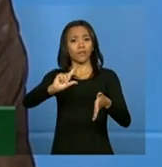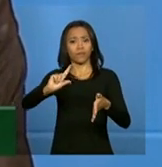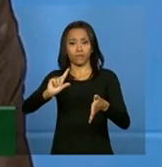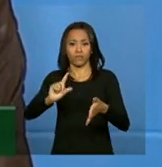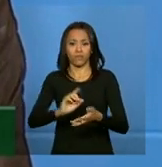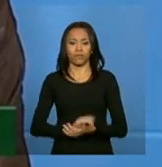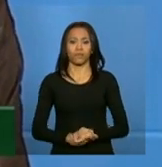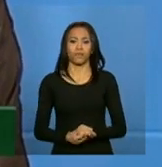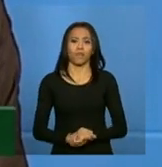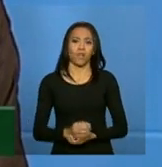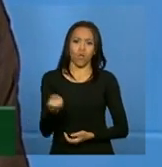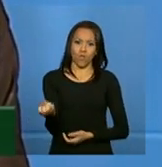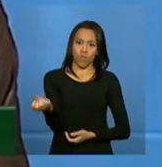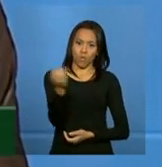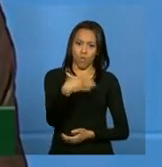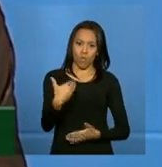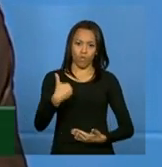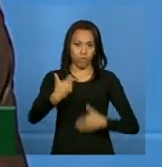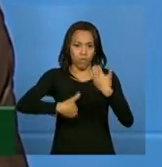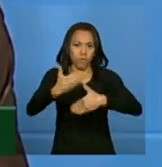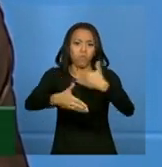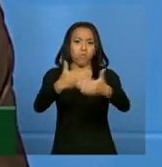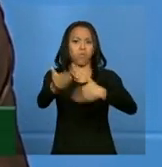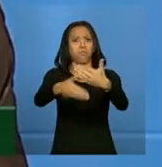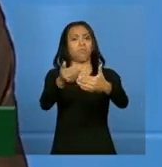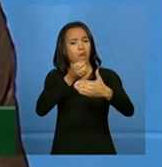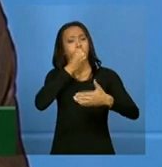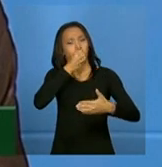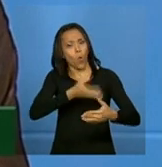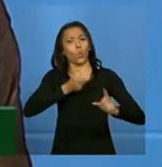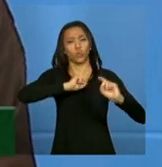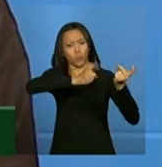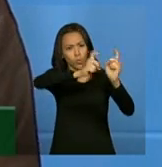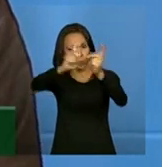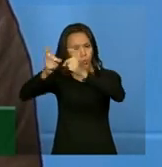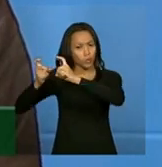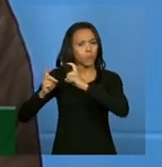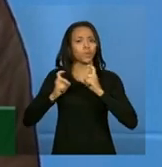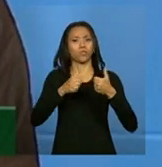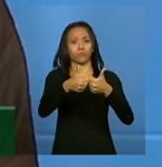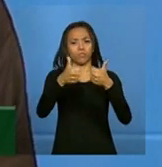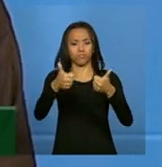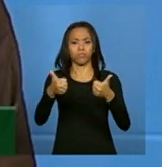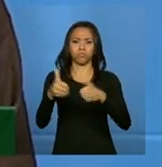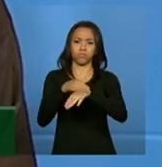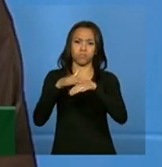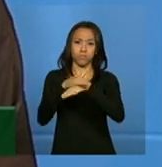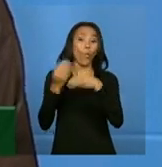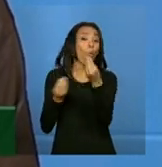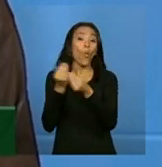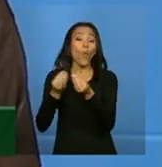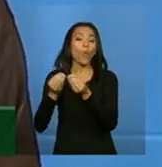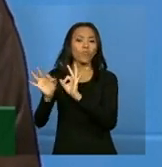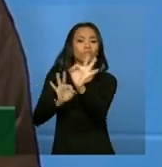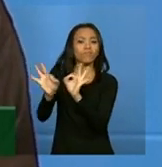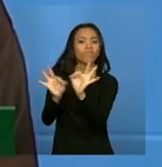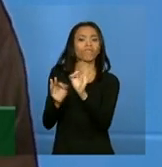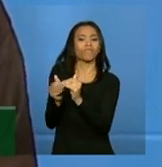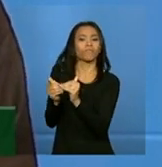2010 e até antes. Novos desenvolvimentos, certamente vale a pena discuti-los conforme nós desenvolvemos os nossos planos para o